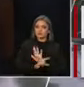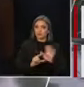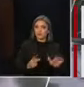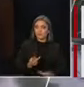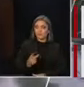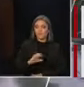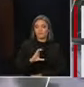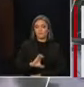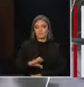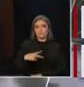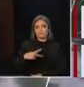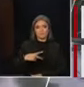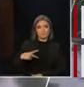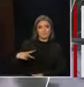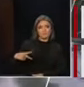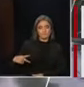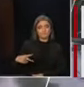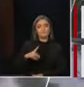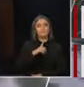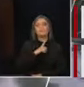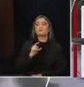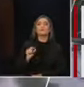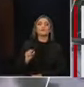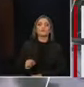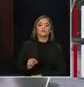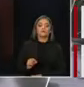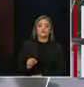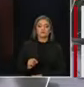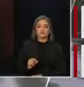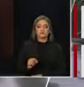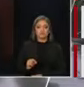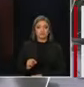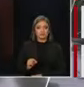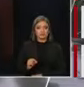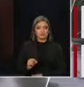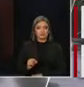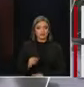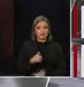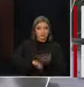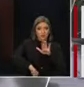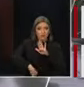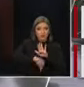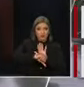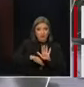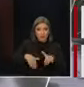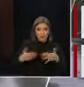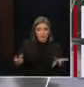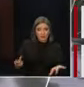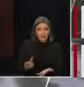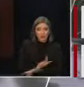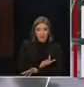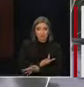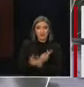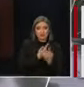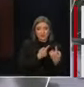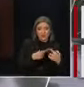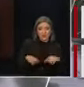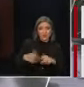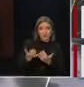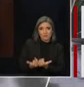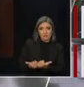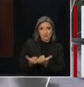Processo Penal preconiza que, seja qual for o crime, quando praticado em detrimento do patrimônio ou do